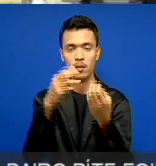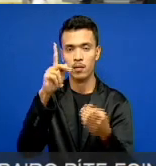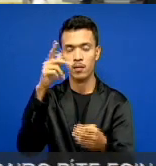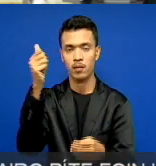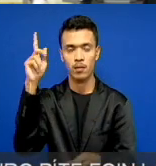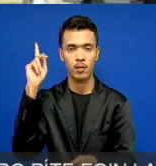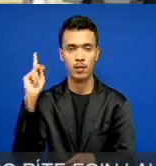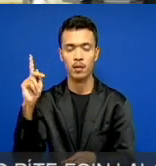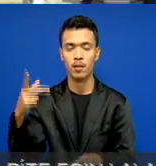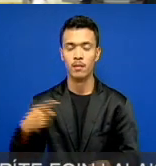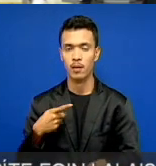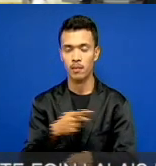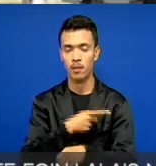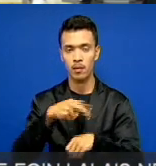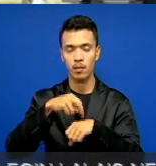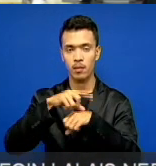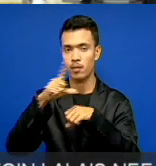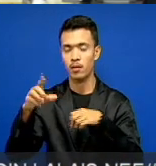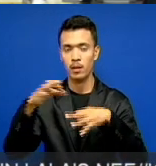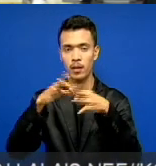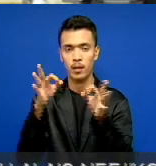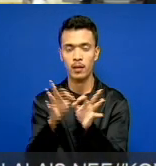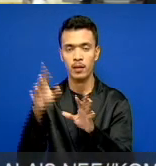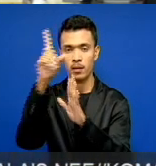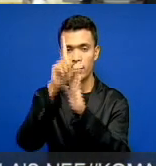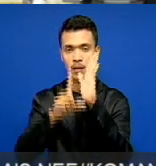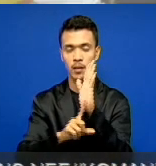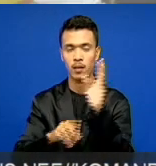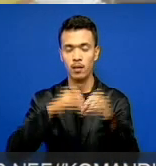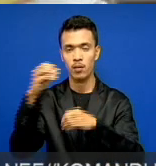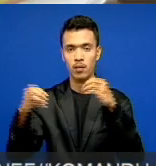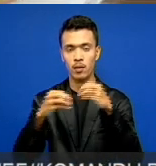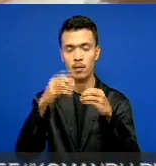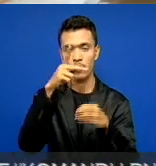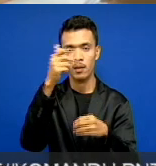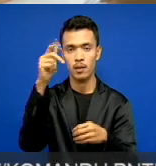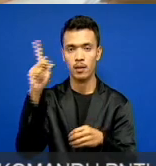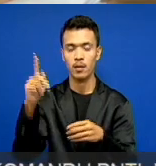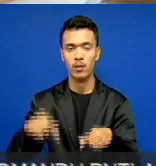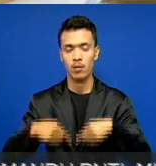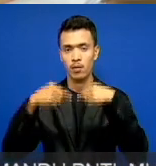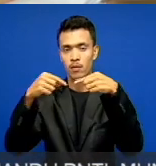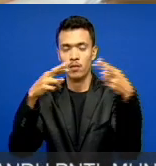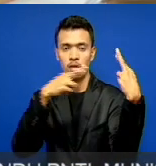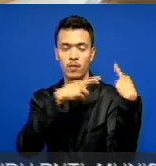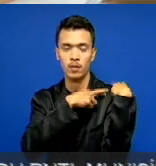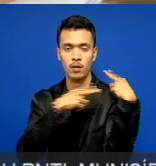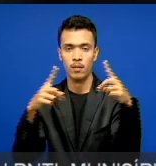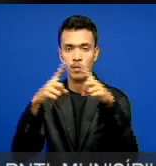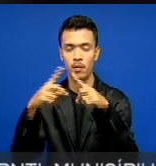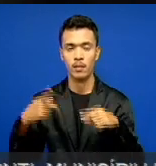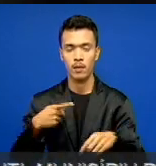Anticorrupção. Parlamento Nacional altera uma lei com a ba anticorrupção, onde foi competência ba Parlamento Nacional,